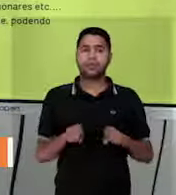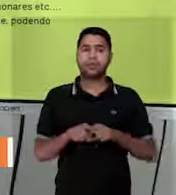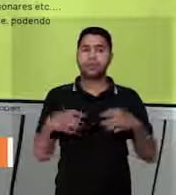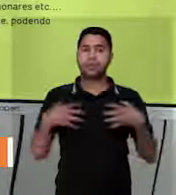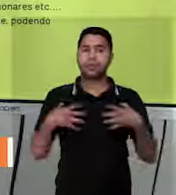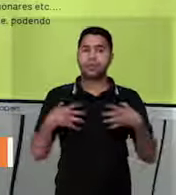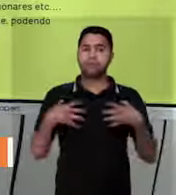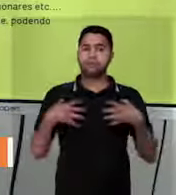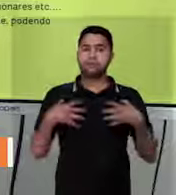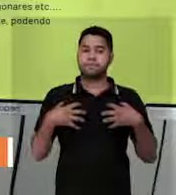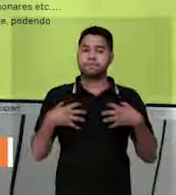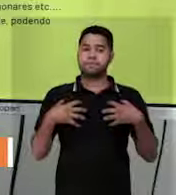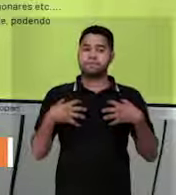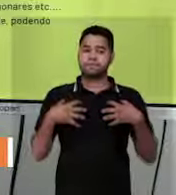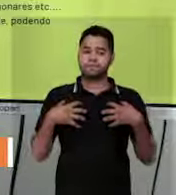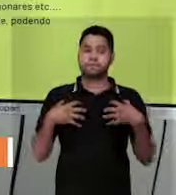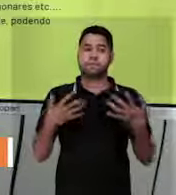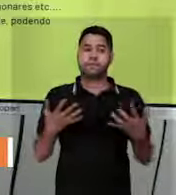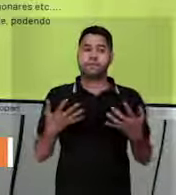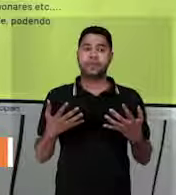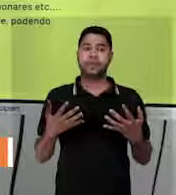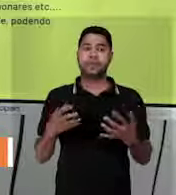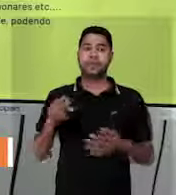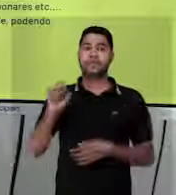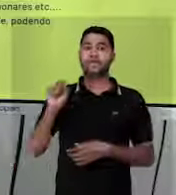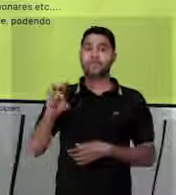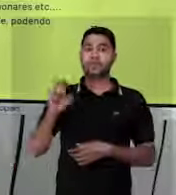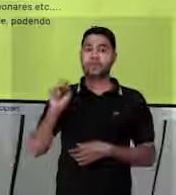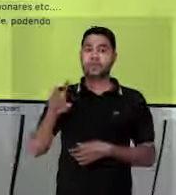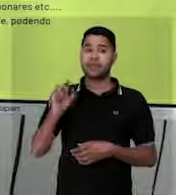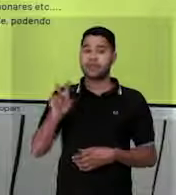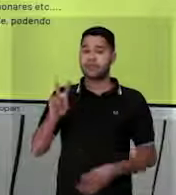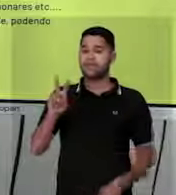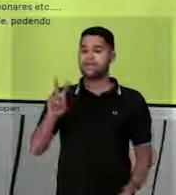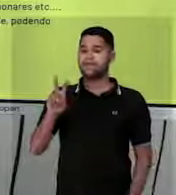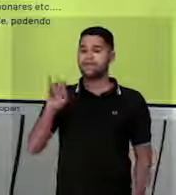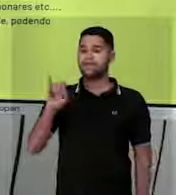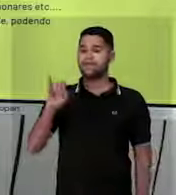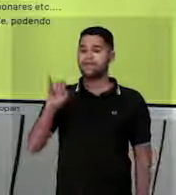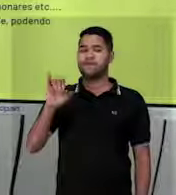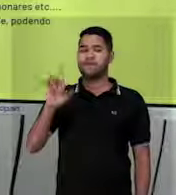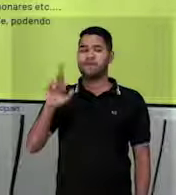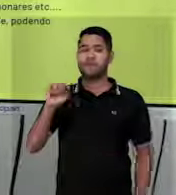o próprio nome já diz, ela vai acometer as suas vísceras, né, de forma